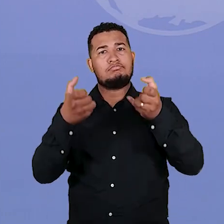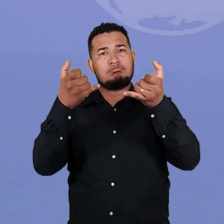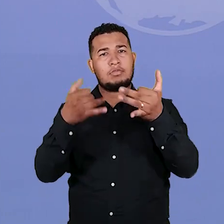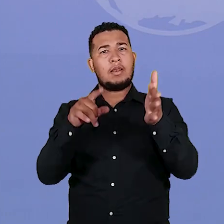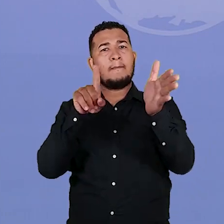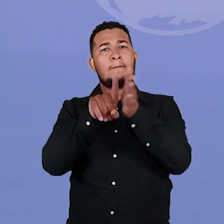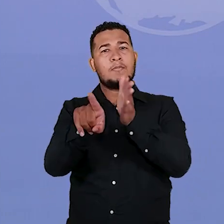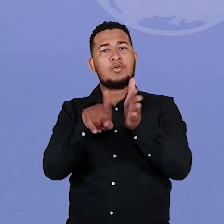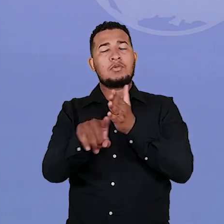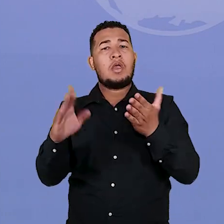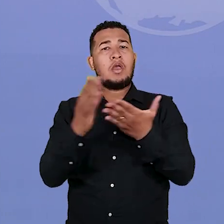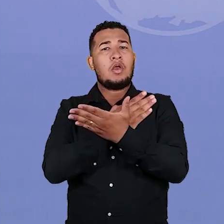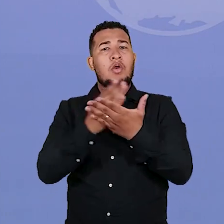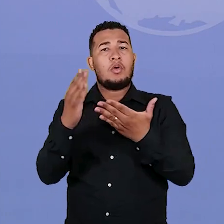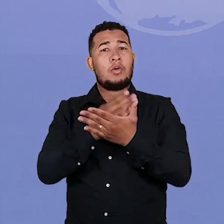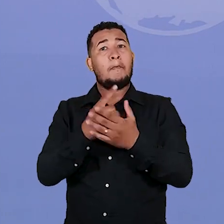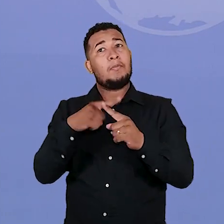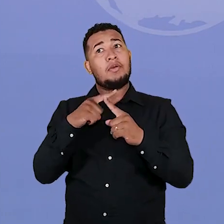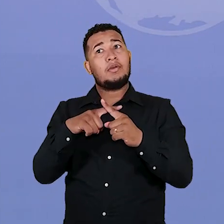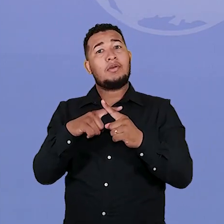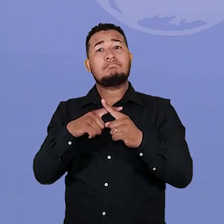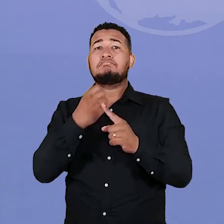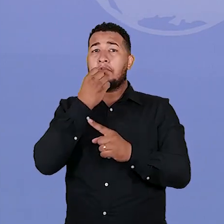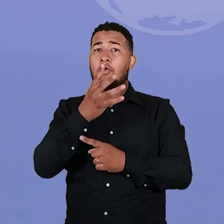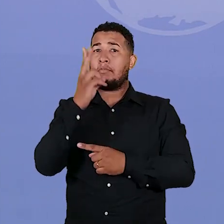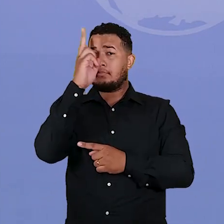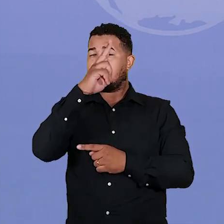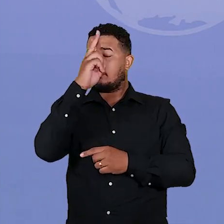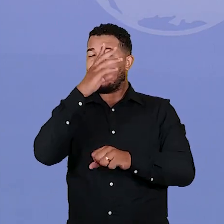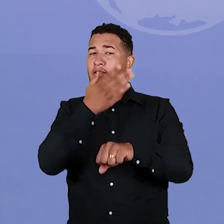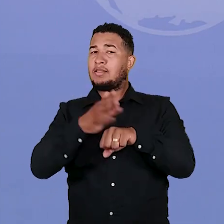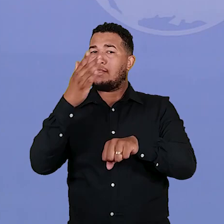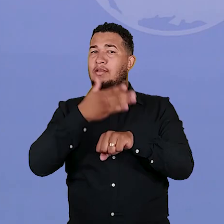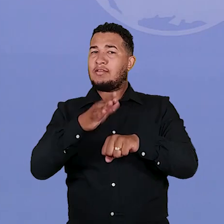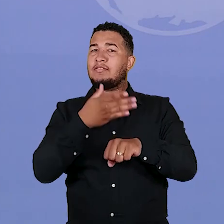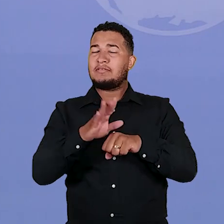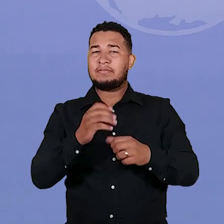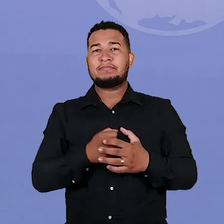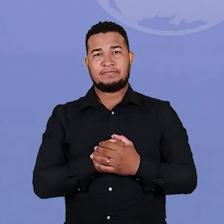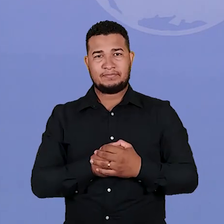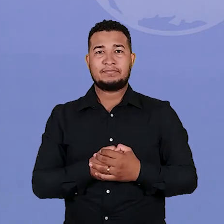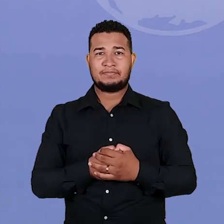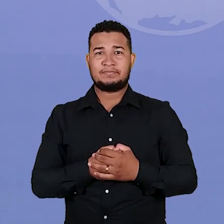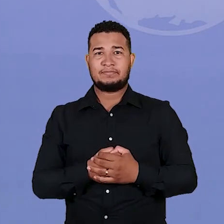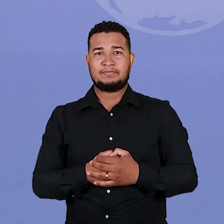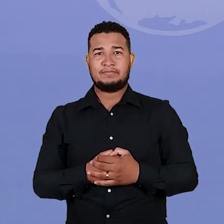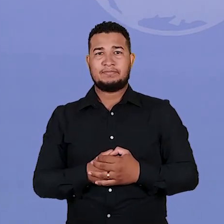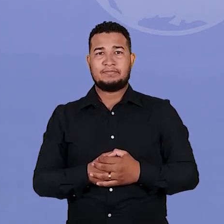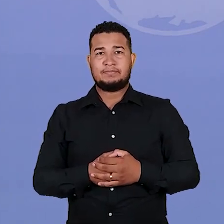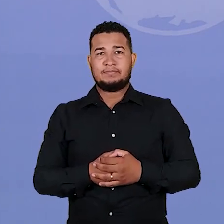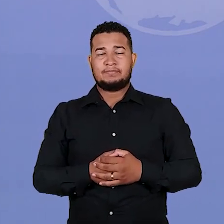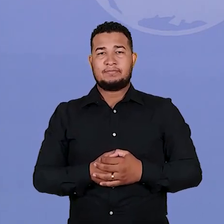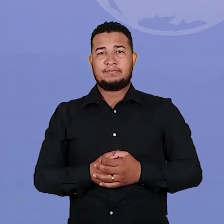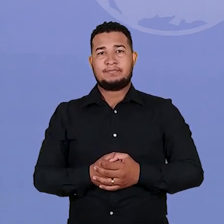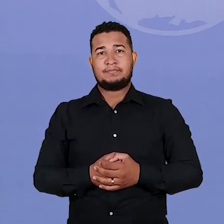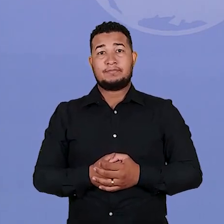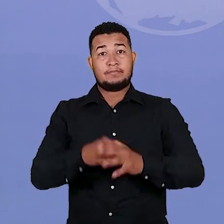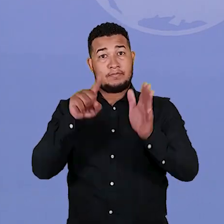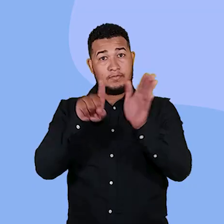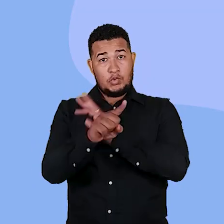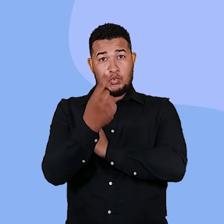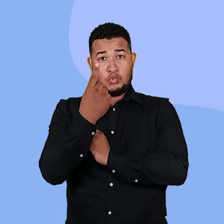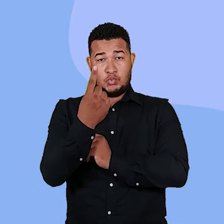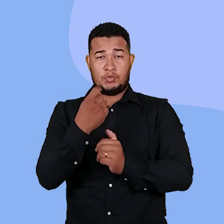Agora, eu vou passar algumas questões para vocês, porque questão é bom para a gente, né, treinar um pouco esse conhecimento que vocês tiveram agora. Vamos